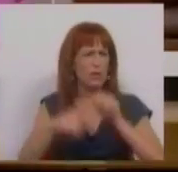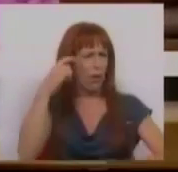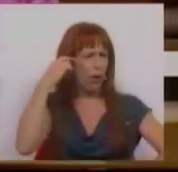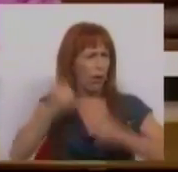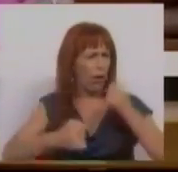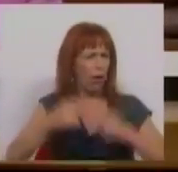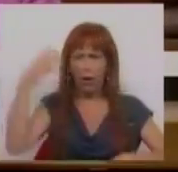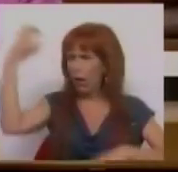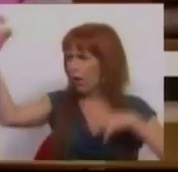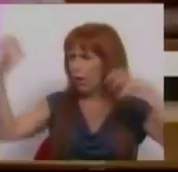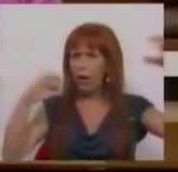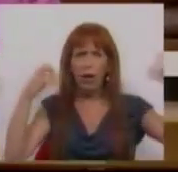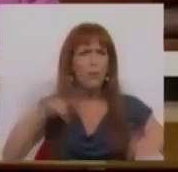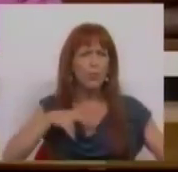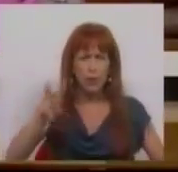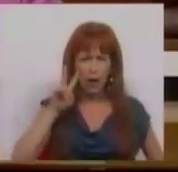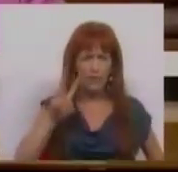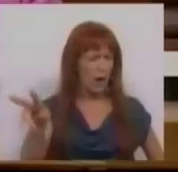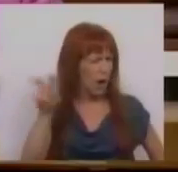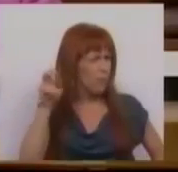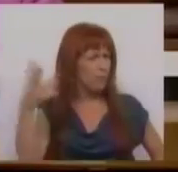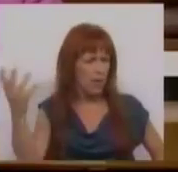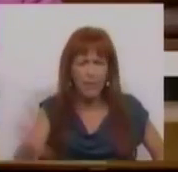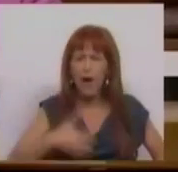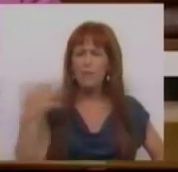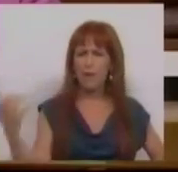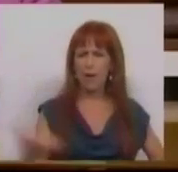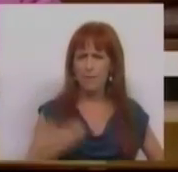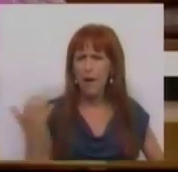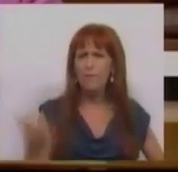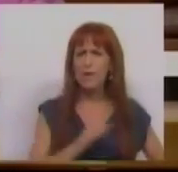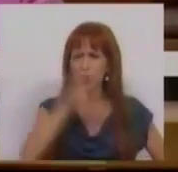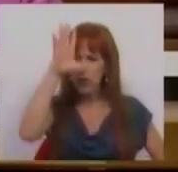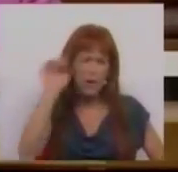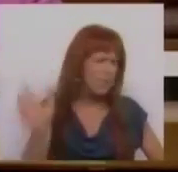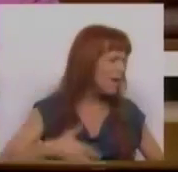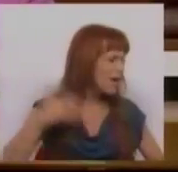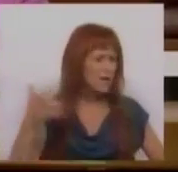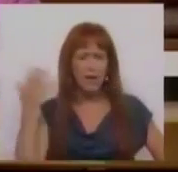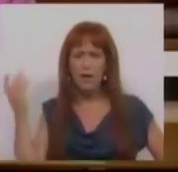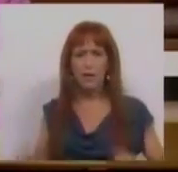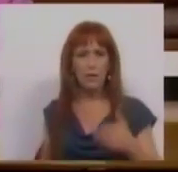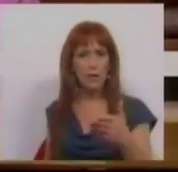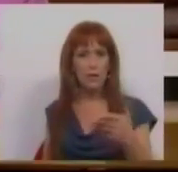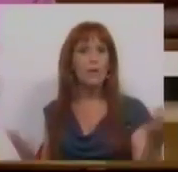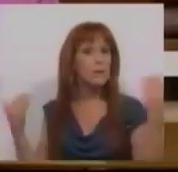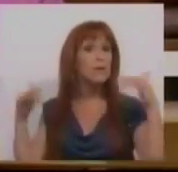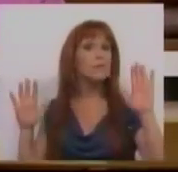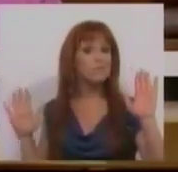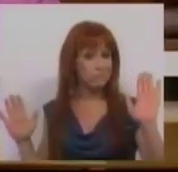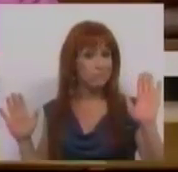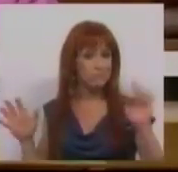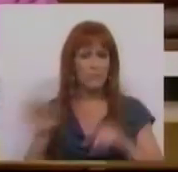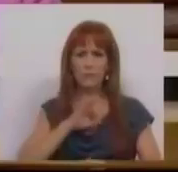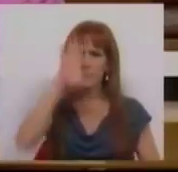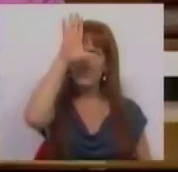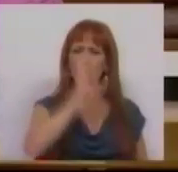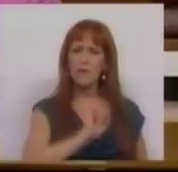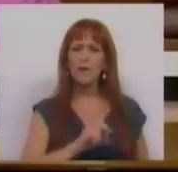protesto ecoou por todo o país. Indignação, Sr. Ministro, indignação. Mas o